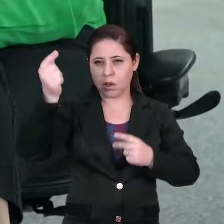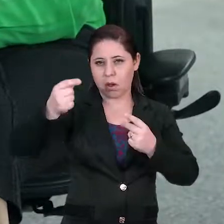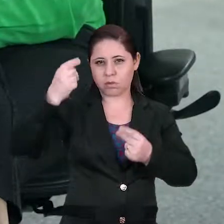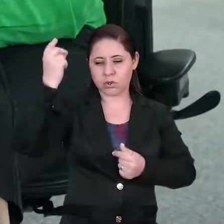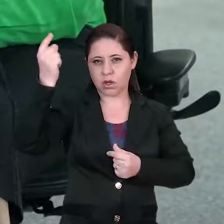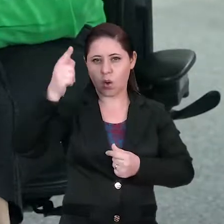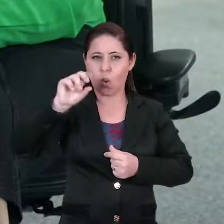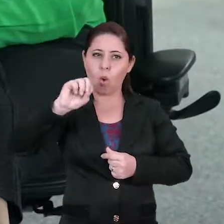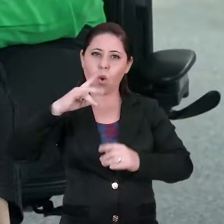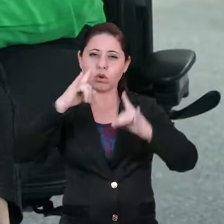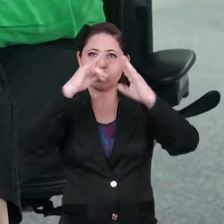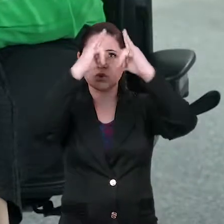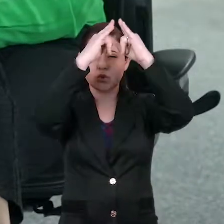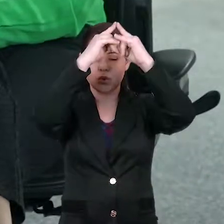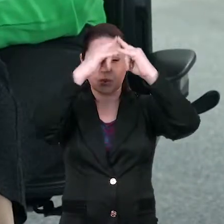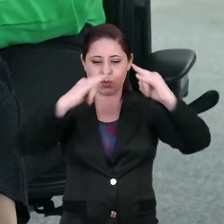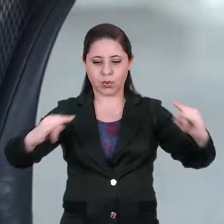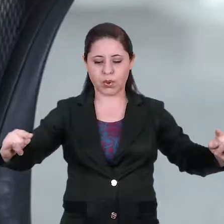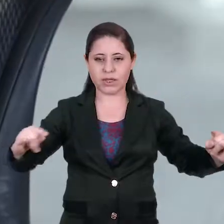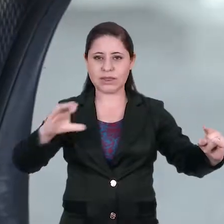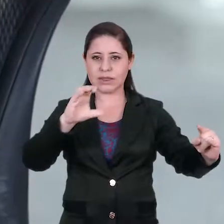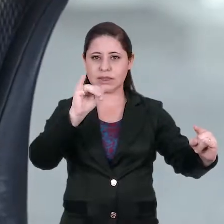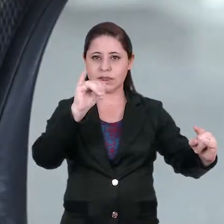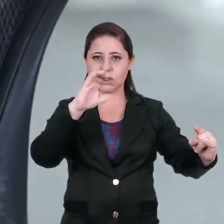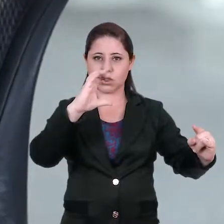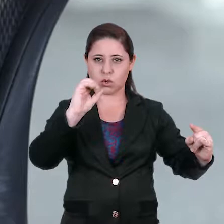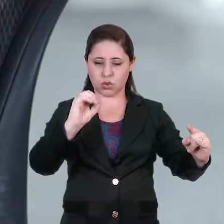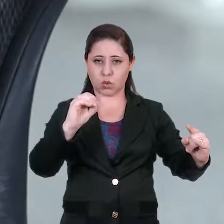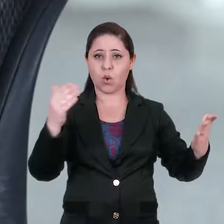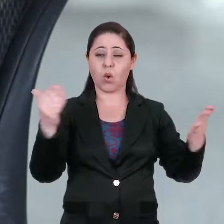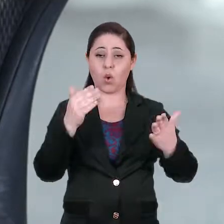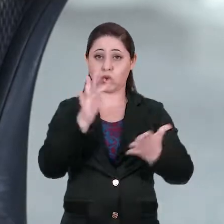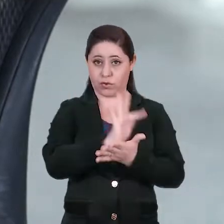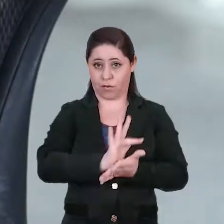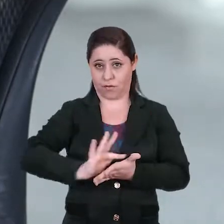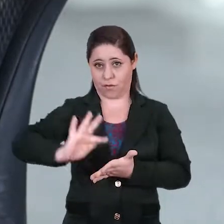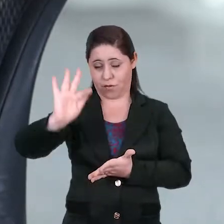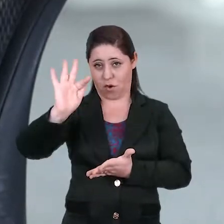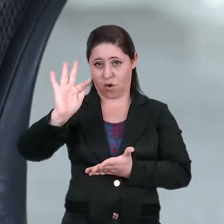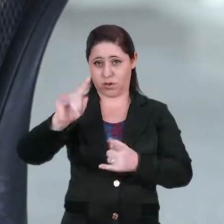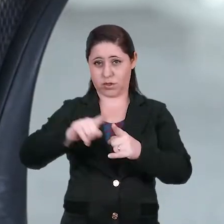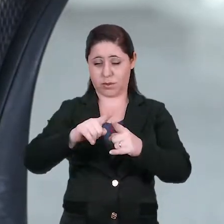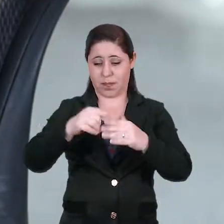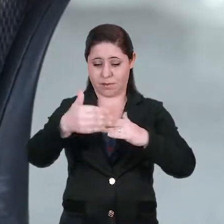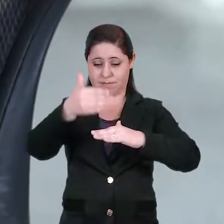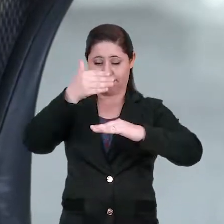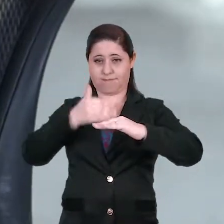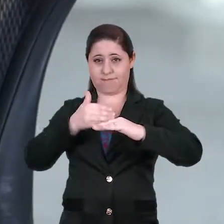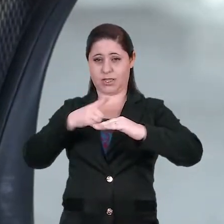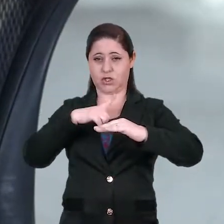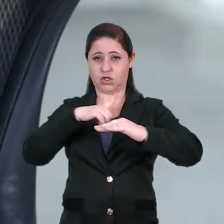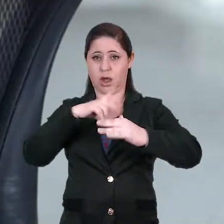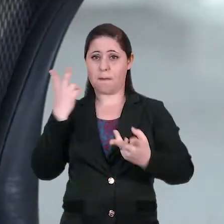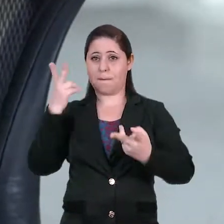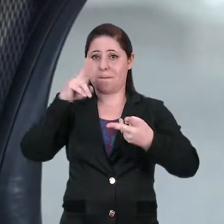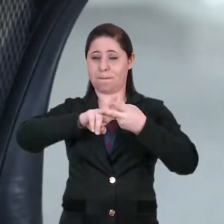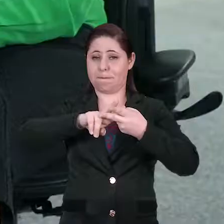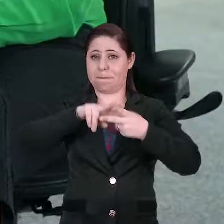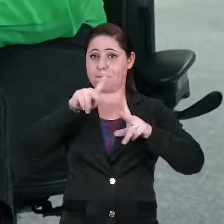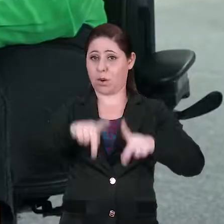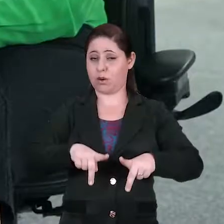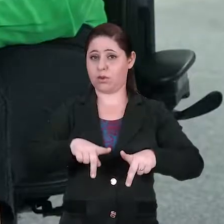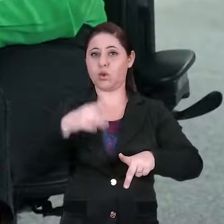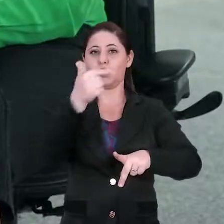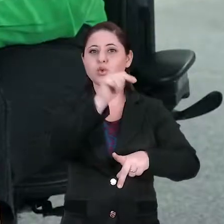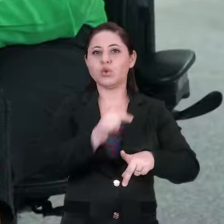que geralmente estavam ali, ou de circo, e ali atrás estava, que hoje é o Fórum de Campo Grande, estava ali a